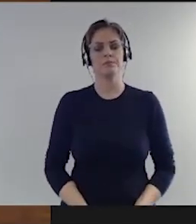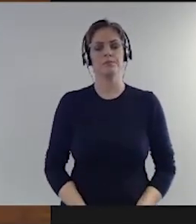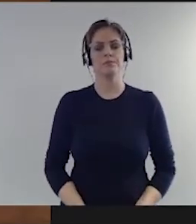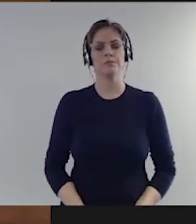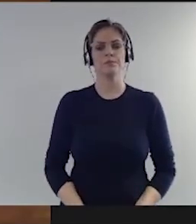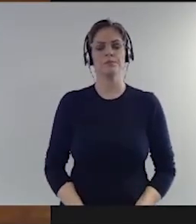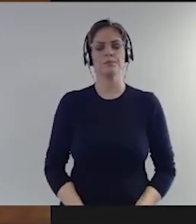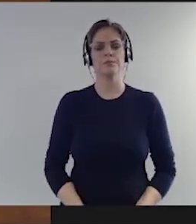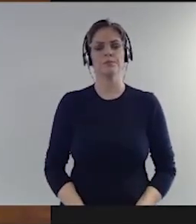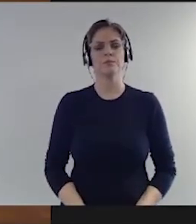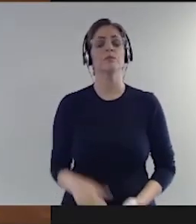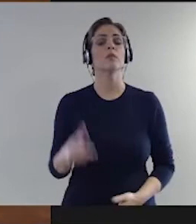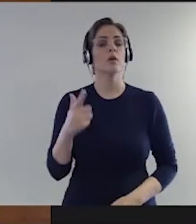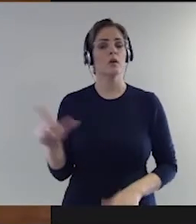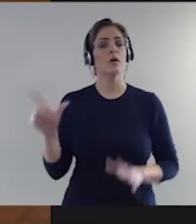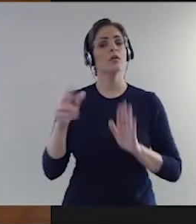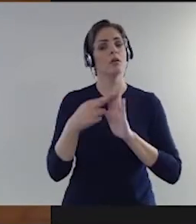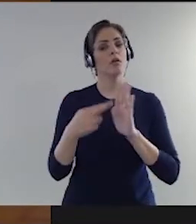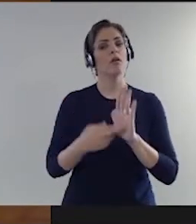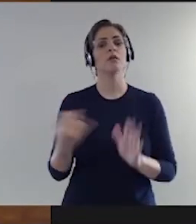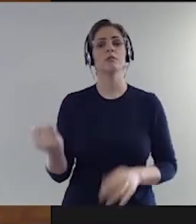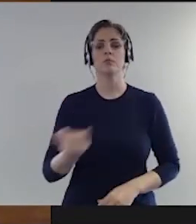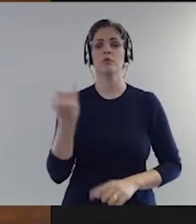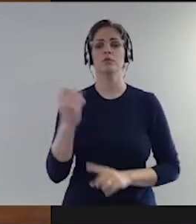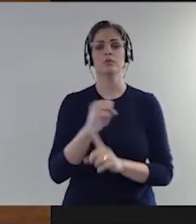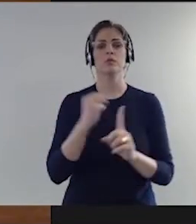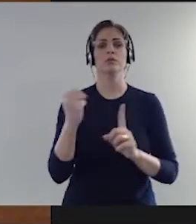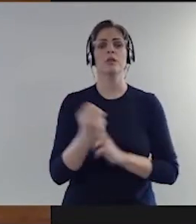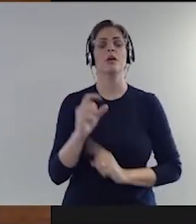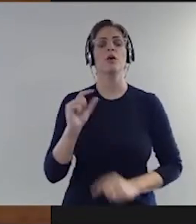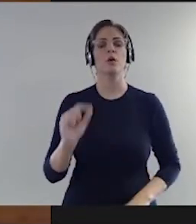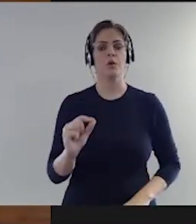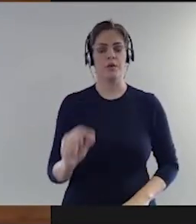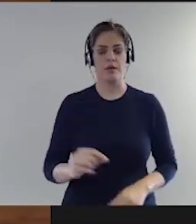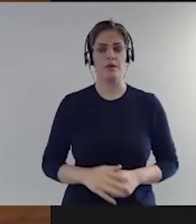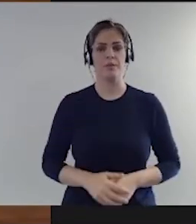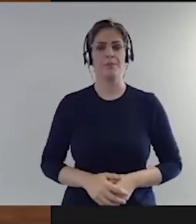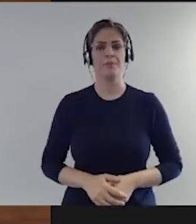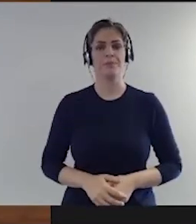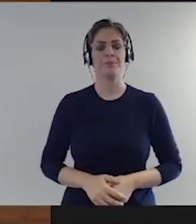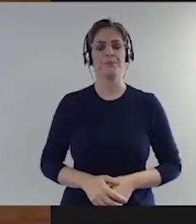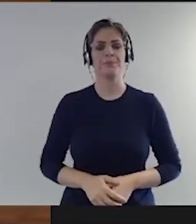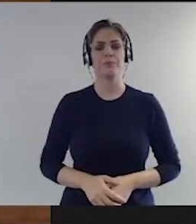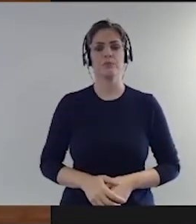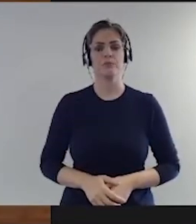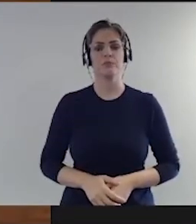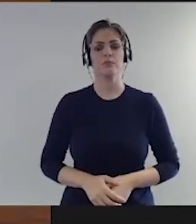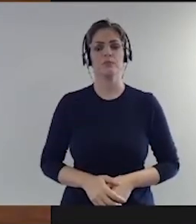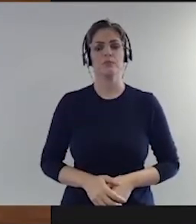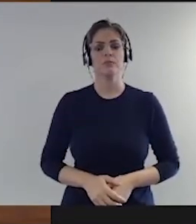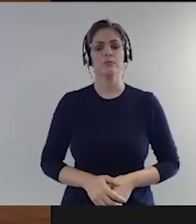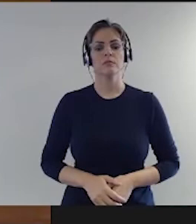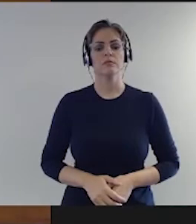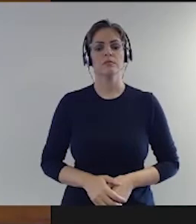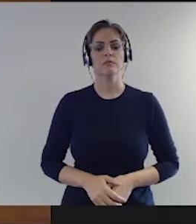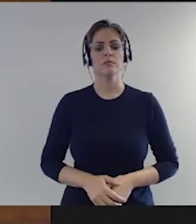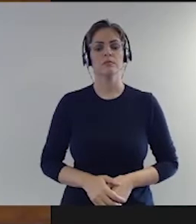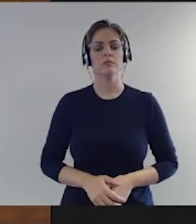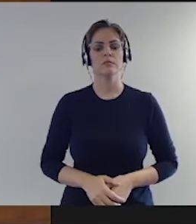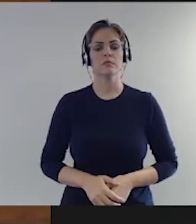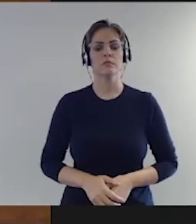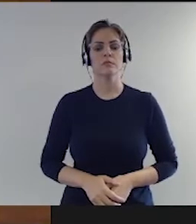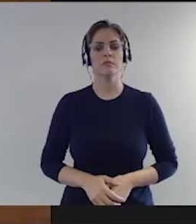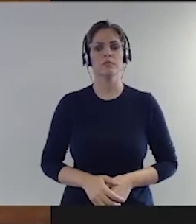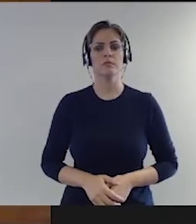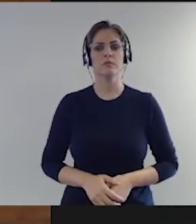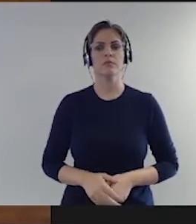também regra de grande impacto social, a vedação da prisão, ou melhor, a substituição